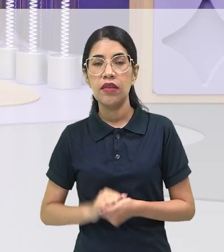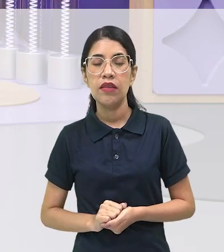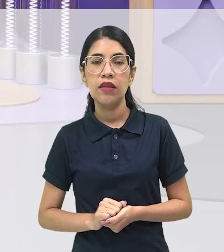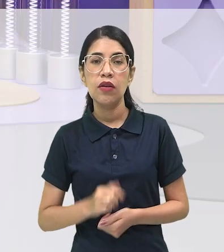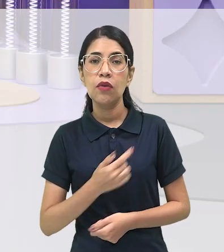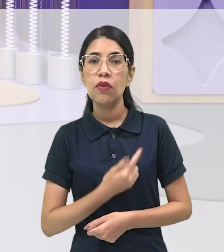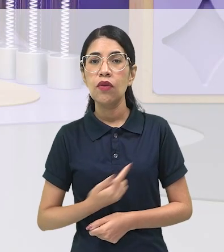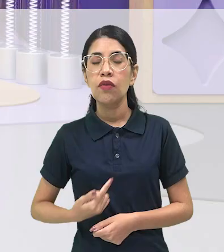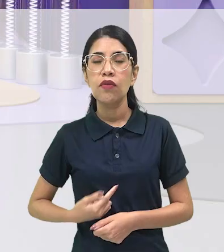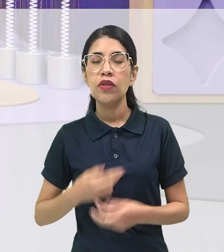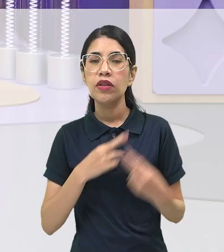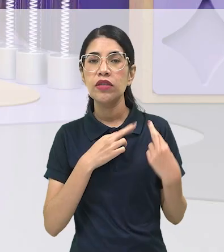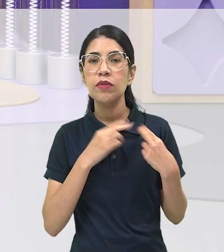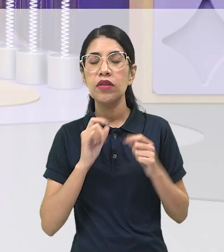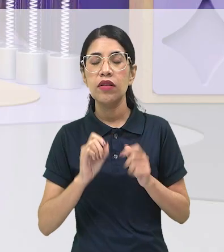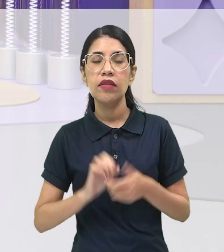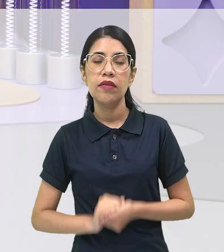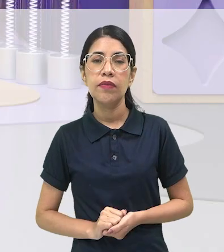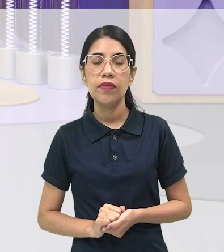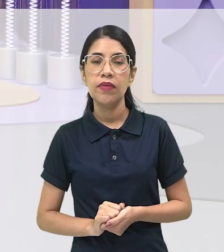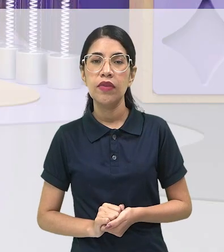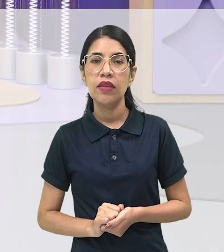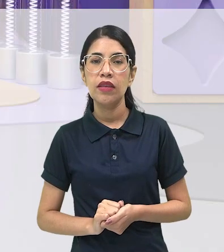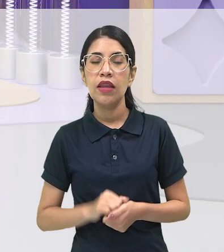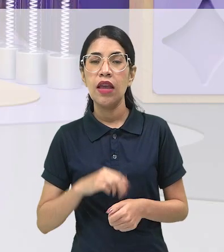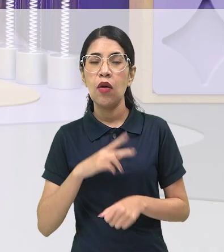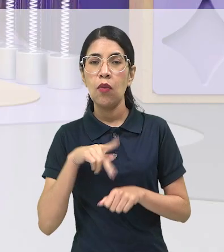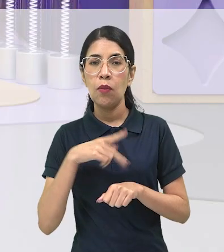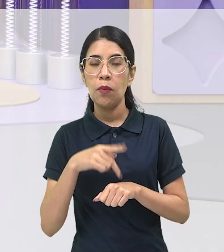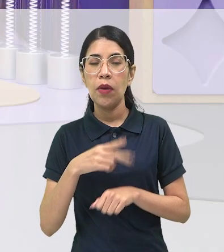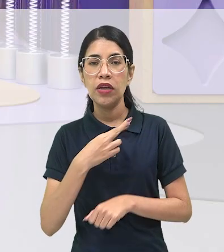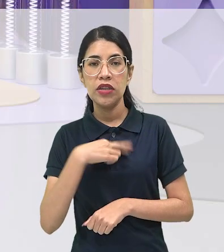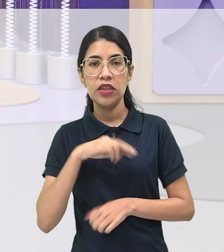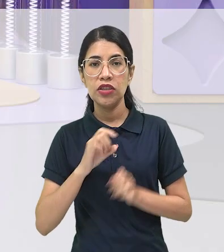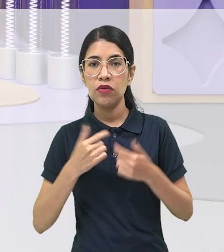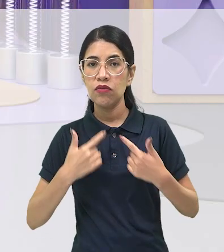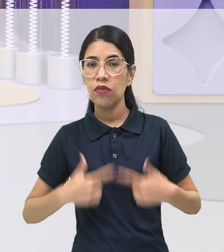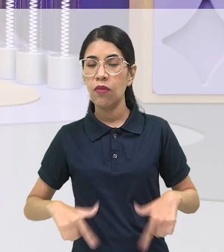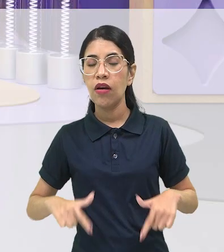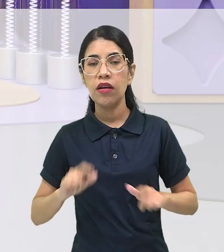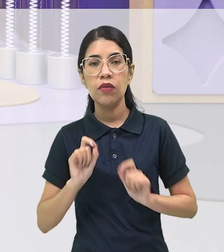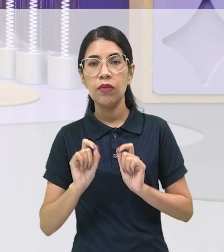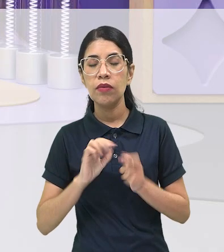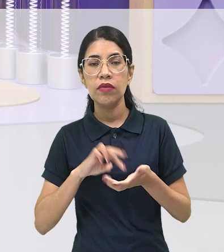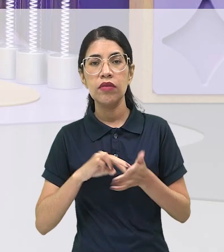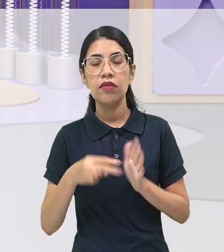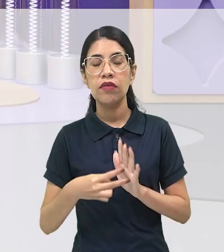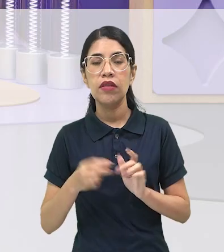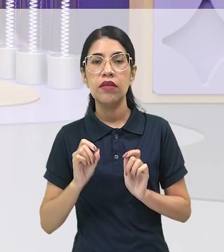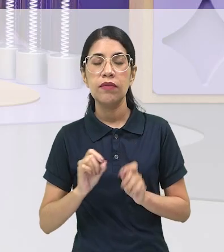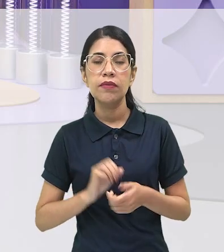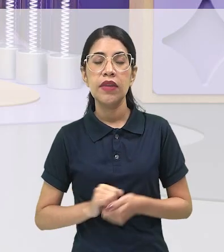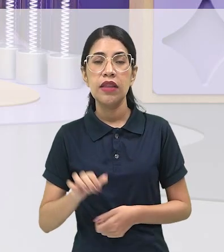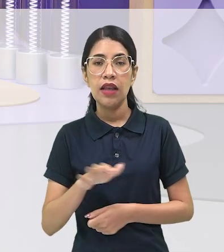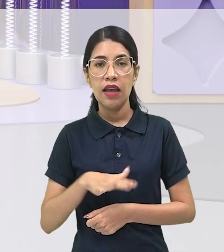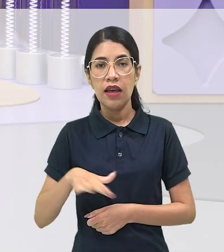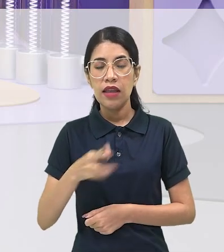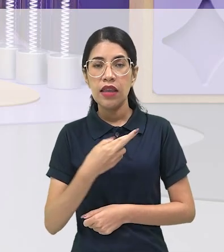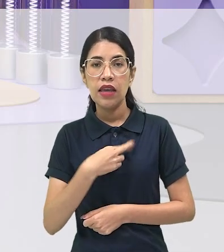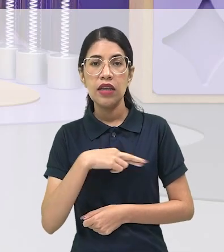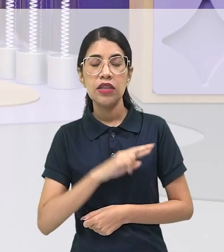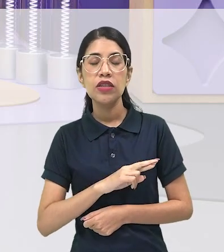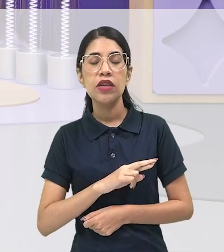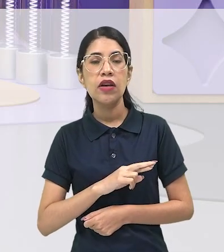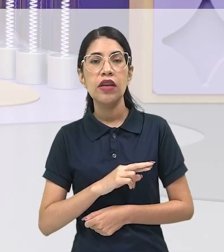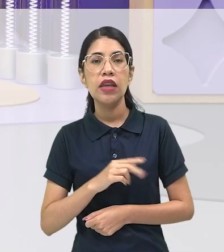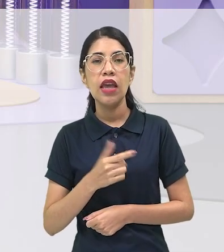do Estado, o Estado laico, muito importante. Estado laico ou, no âmbito religioso,